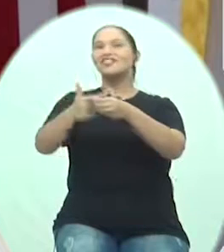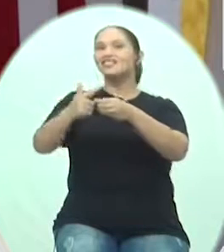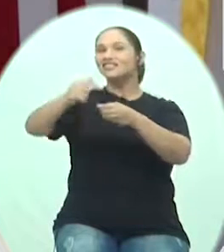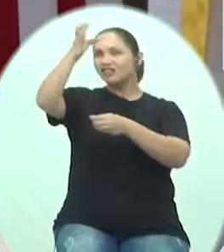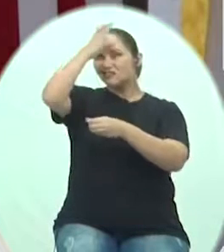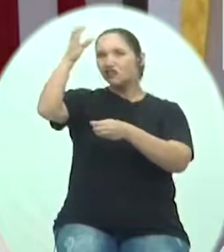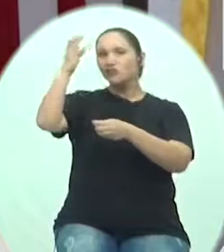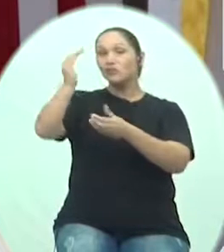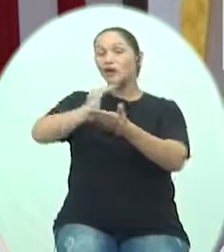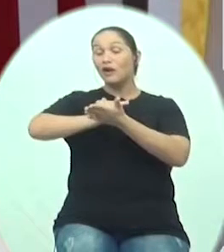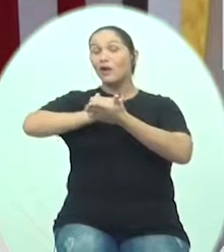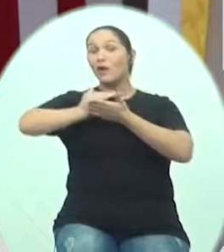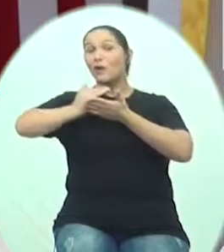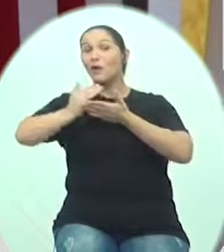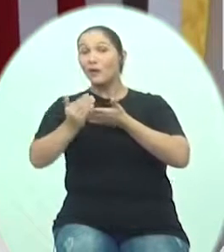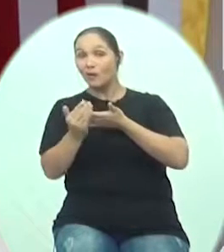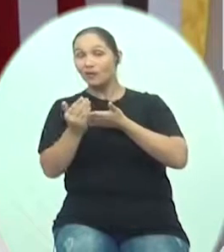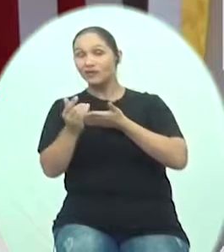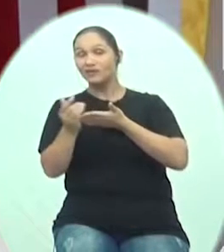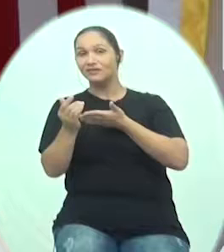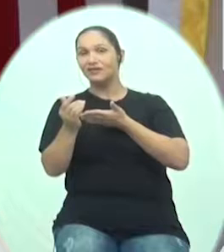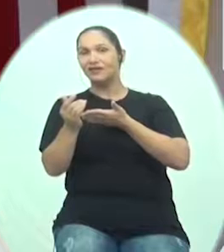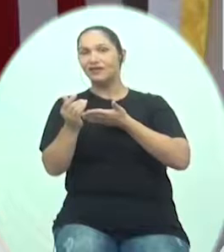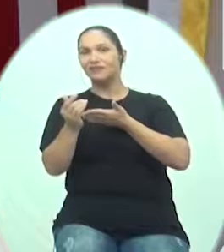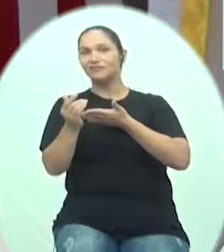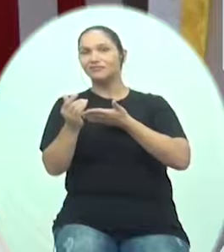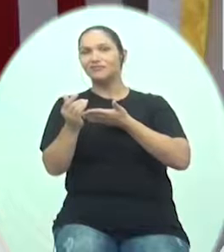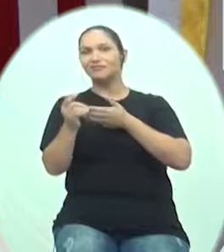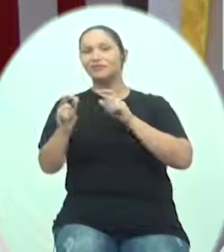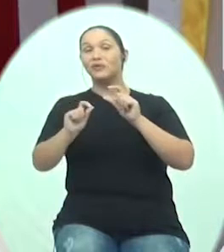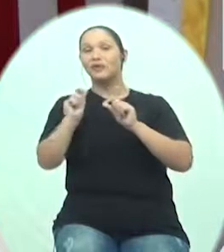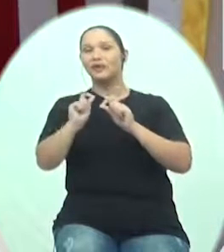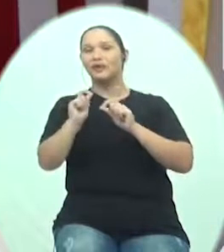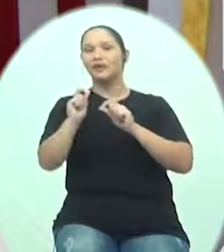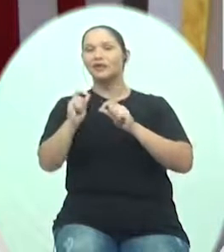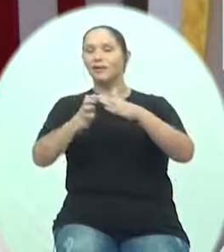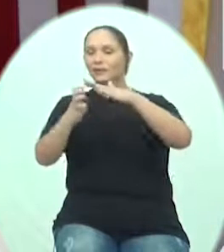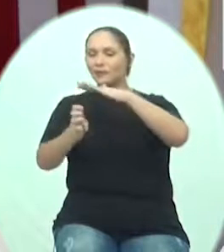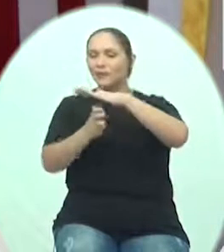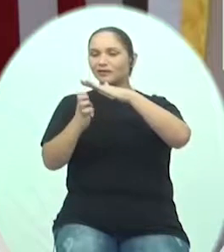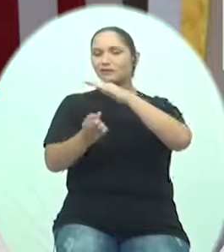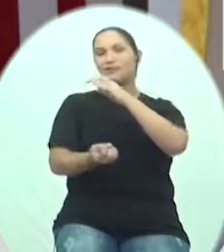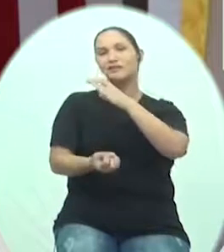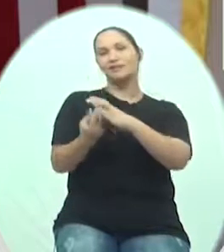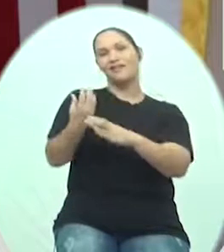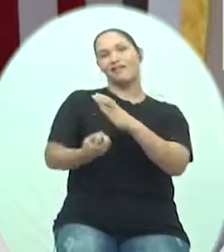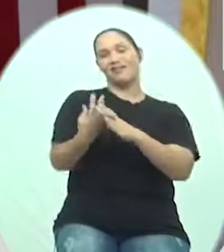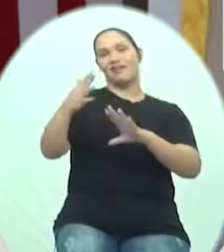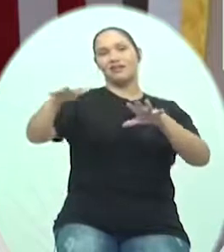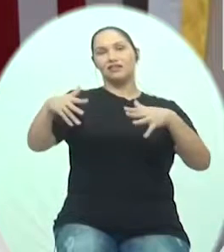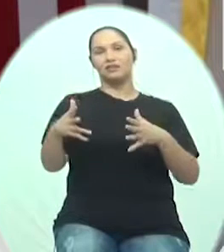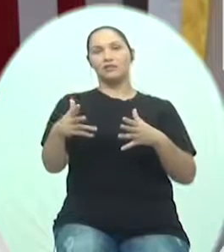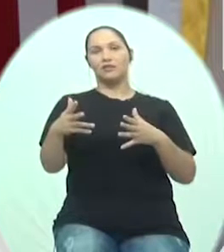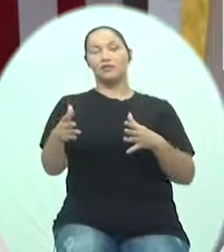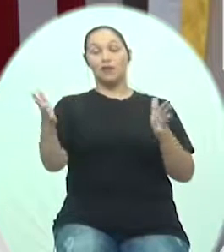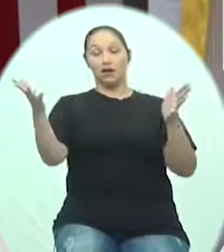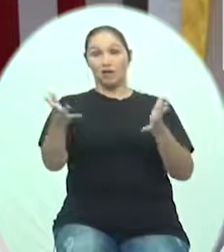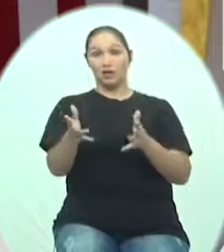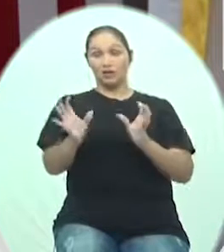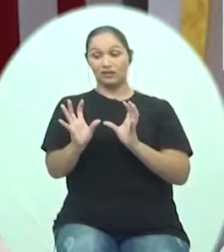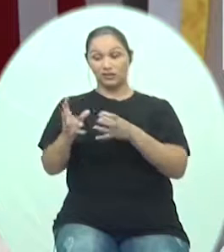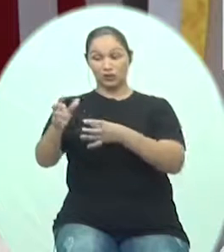cidade então nós precisamos contribuir ainda mais e essa frente parlamentar tem esse objetivo nós